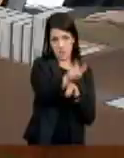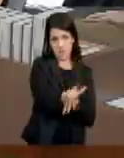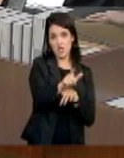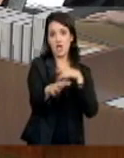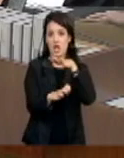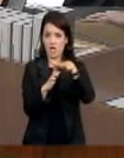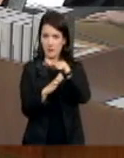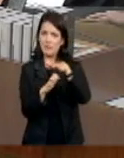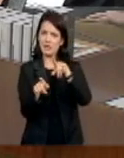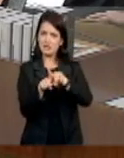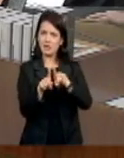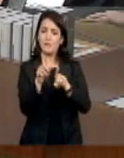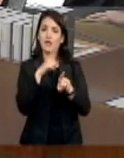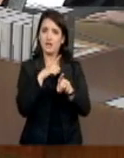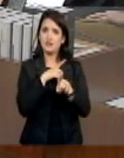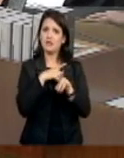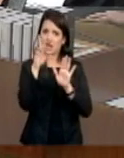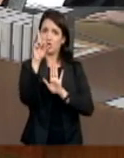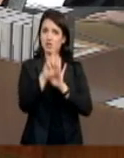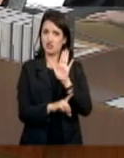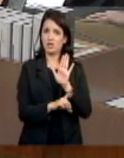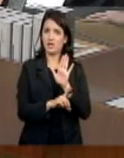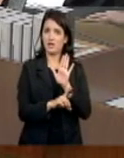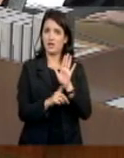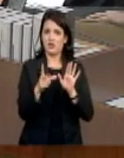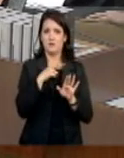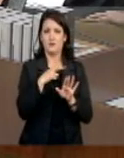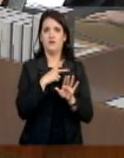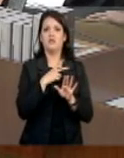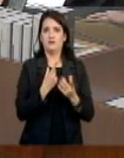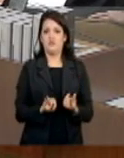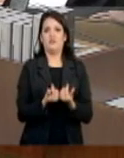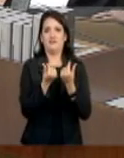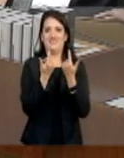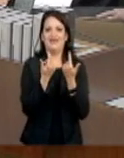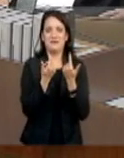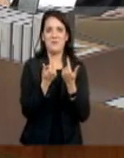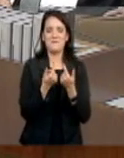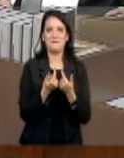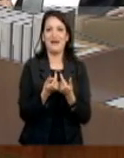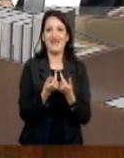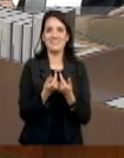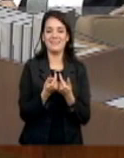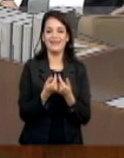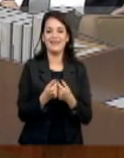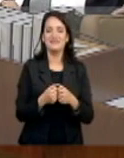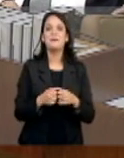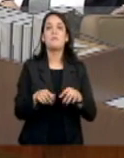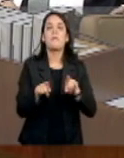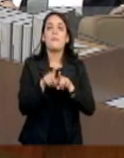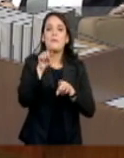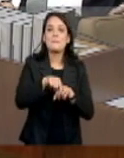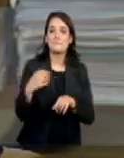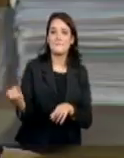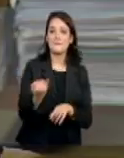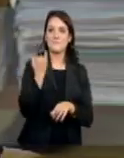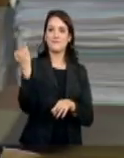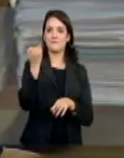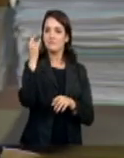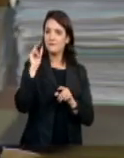privacidade financeira esse tema ganha maior relevo se considerar um círculo de proteção que o treinamento funcional